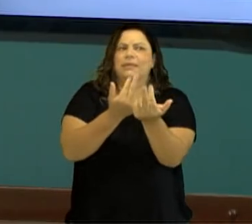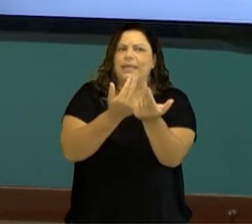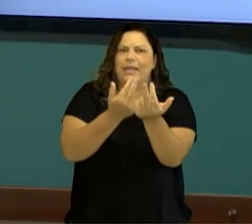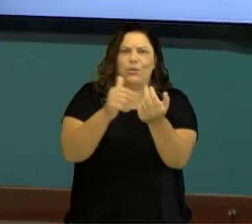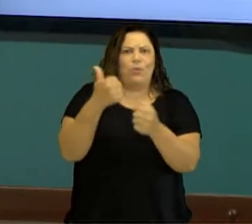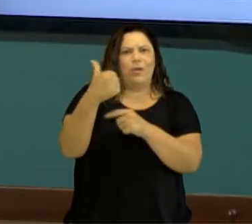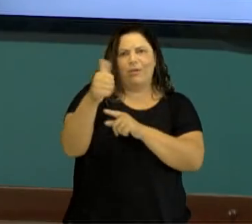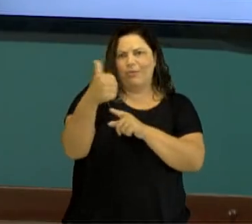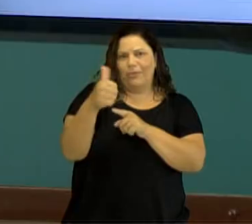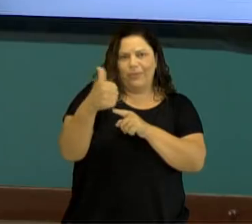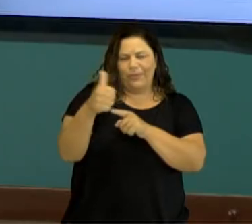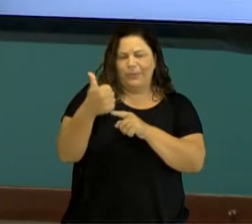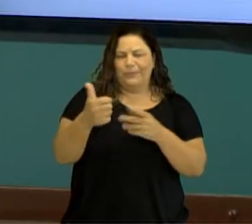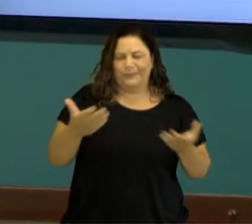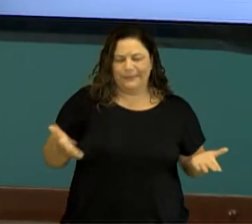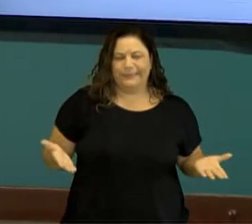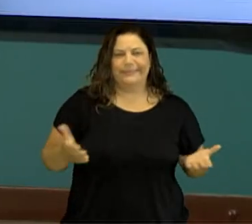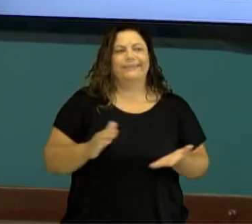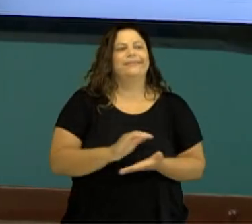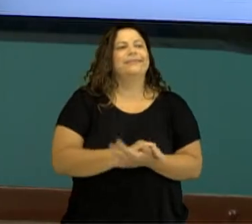11, os prótons.